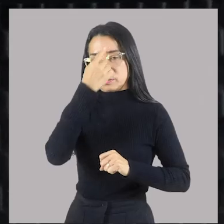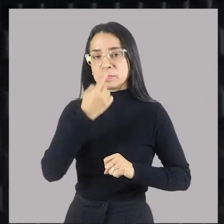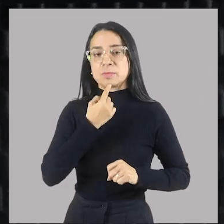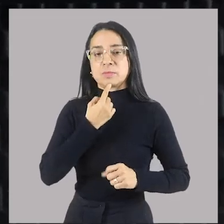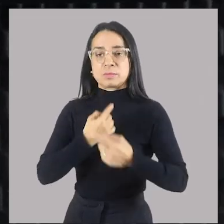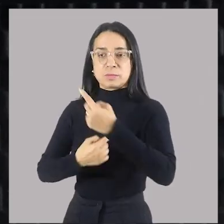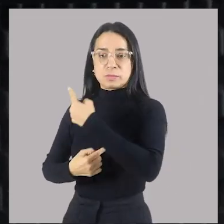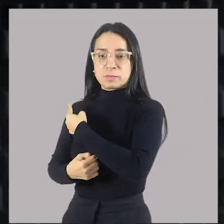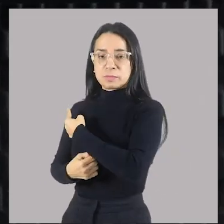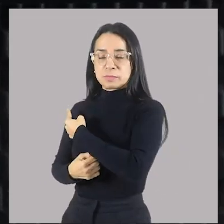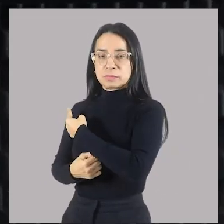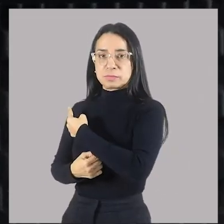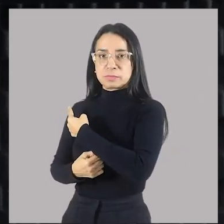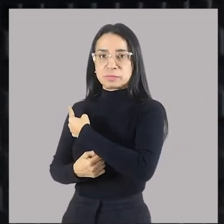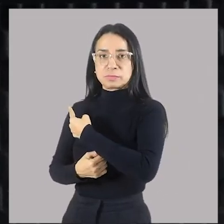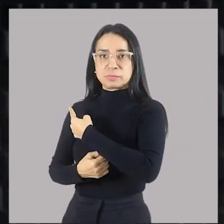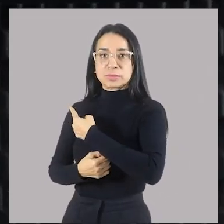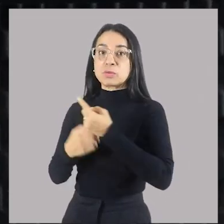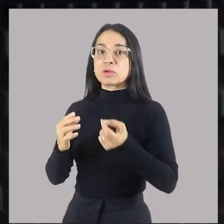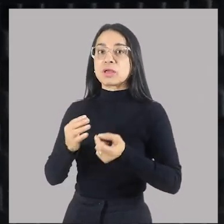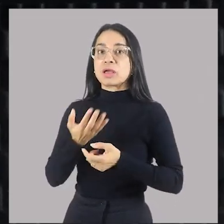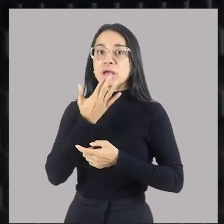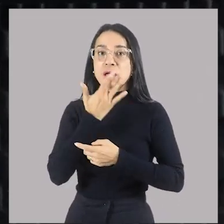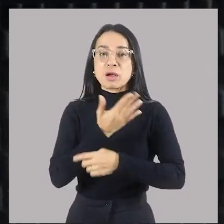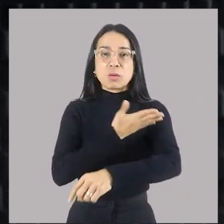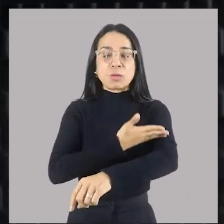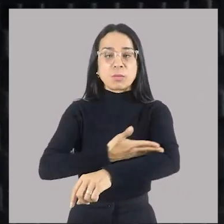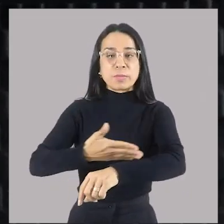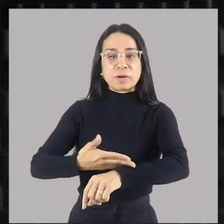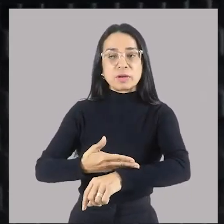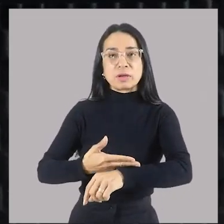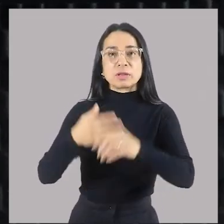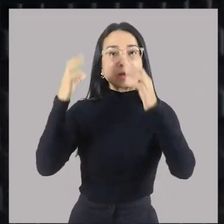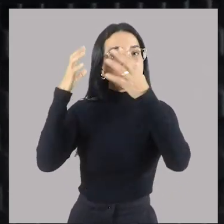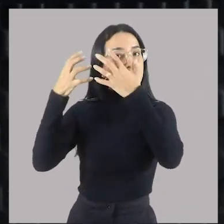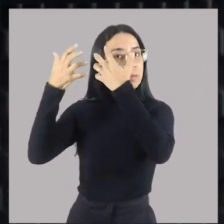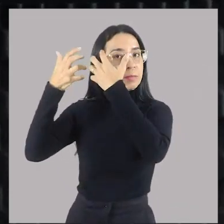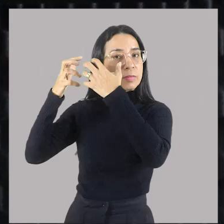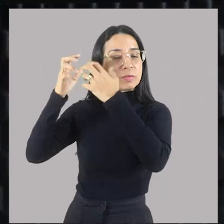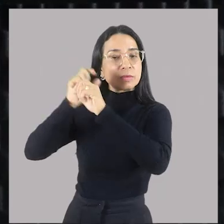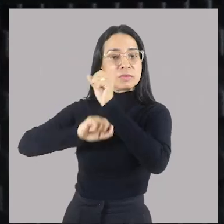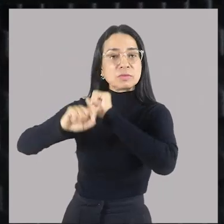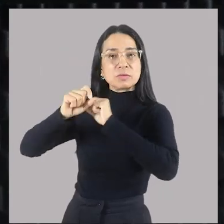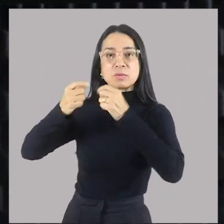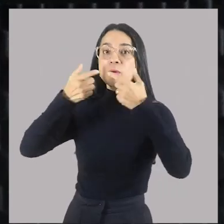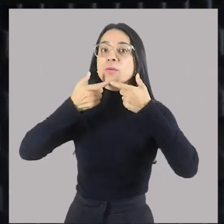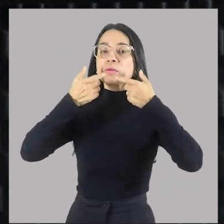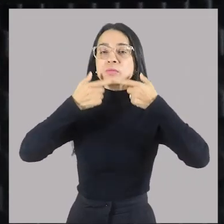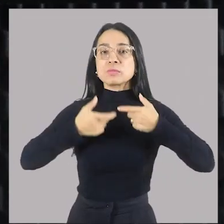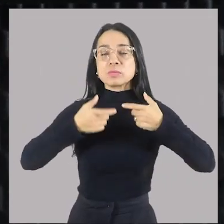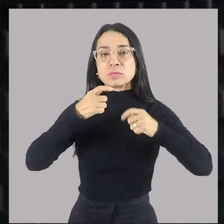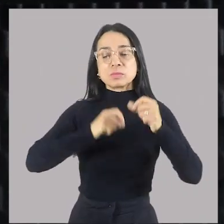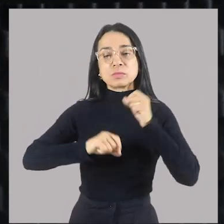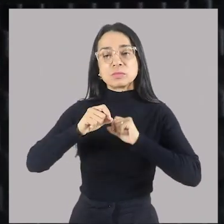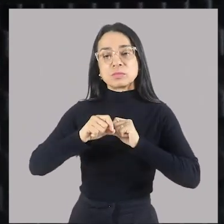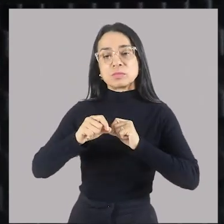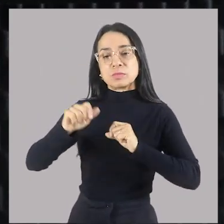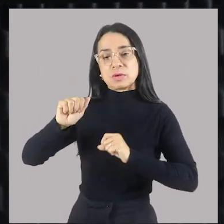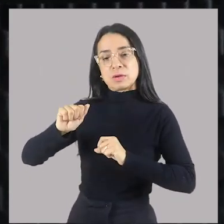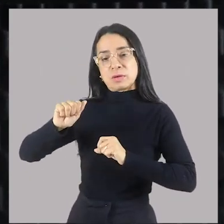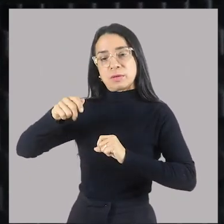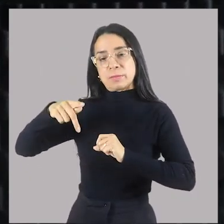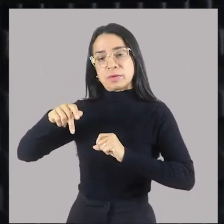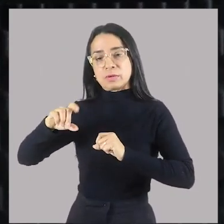esquelético ele é essa parte branca, tá? Composta pelo crânio e pelo tronco. O sistema